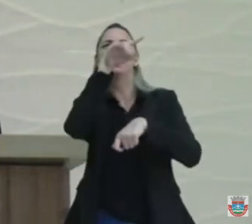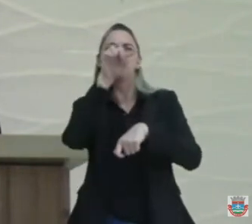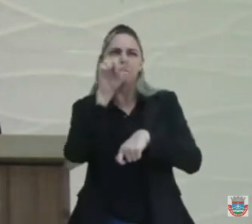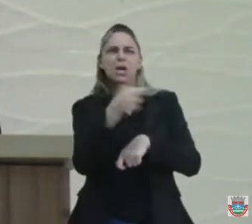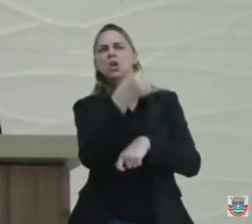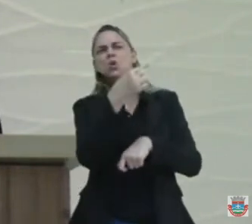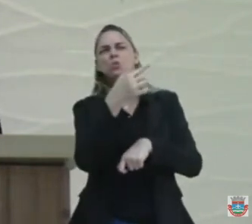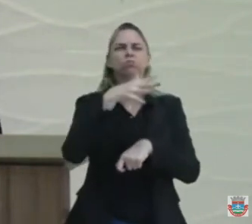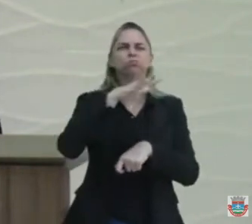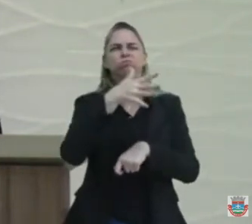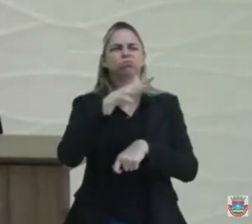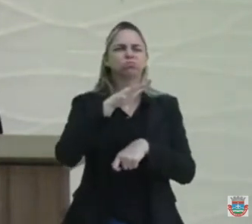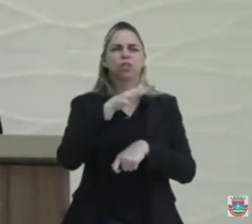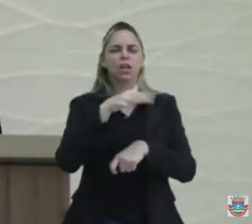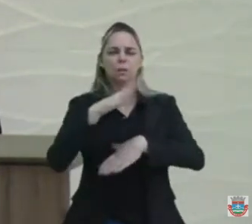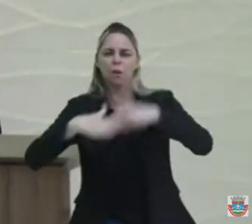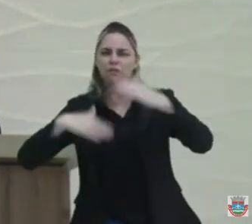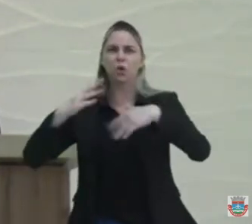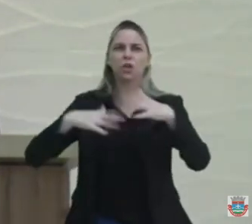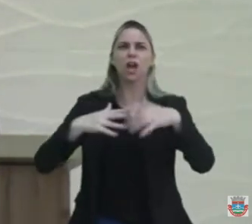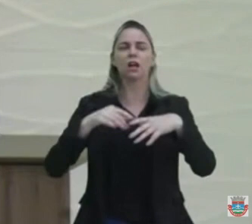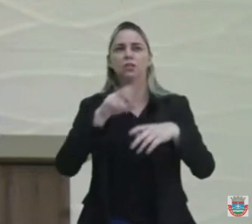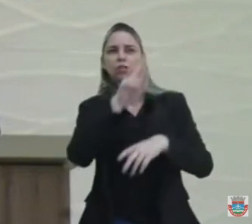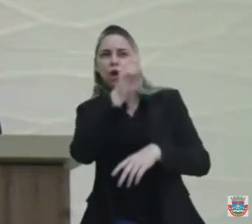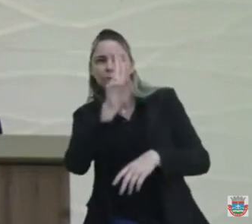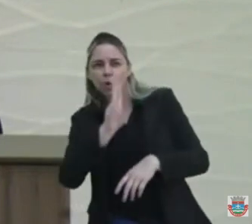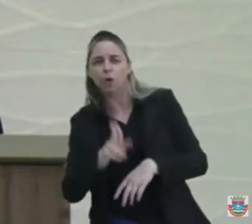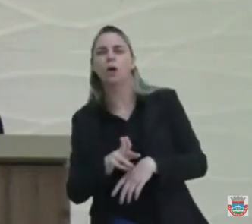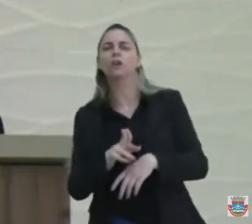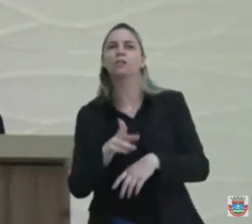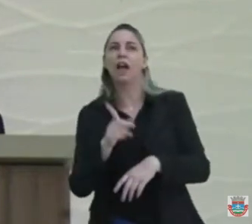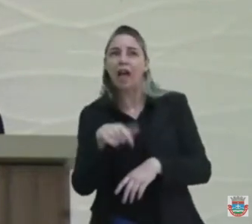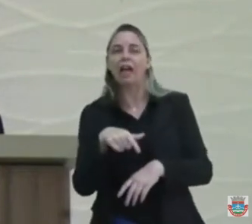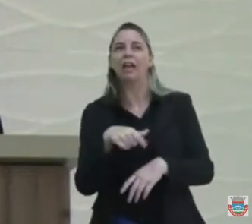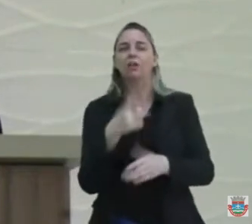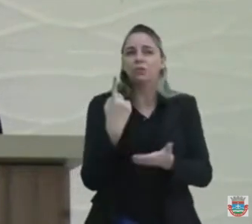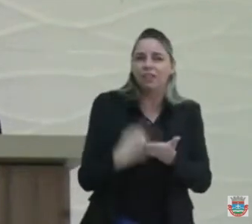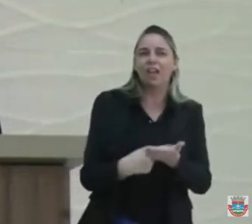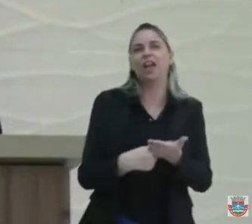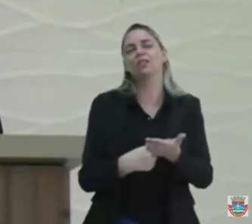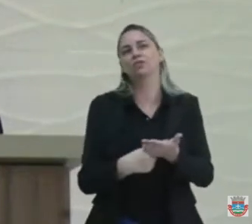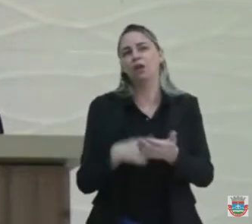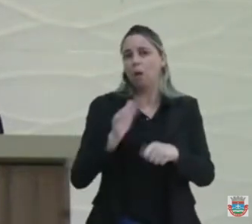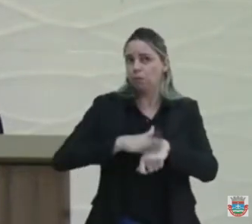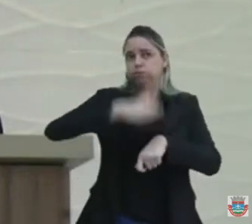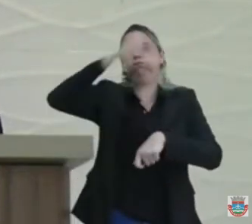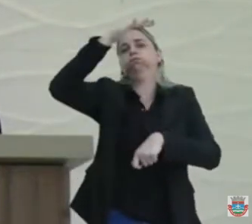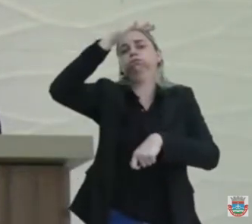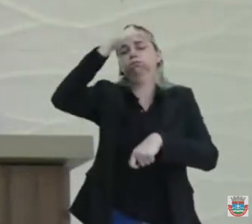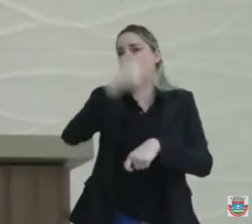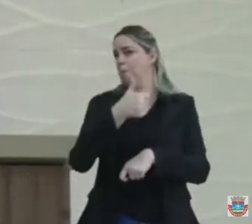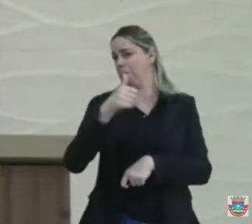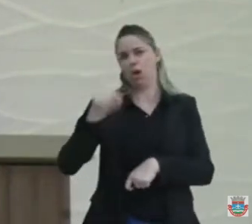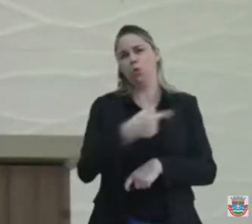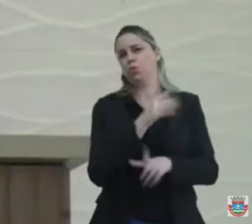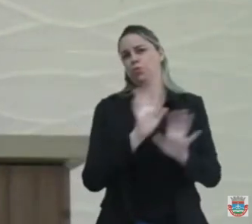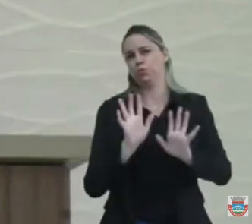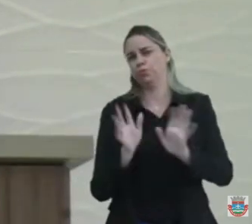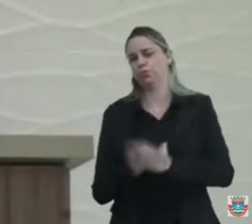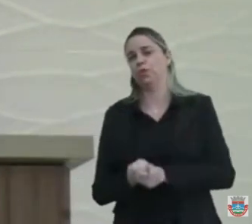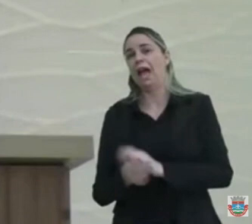que são nomeados pelo prefeito, são contratados e etc. Mais de 1.000. Aí,